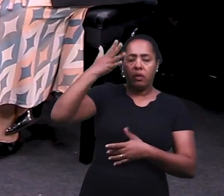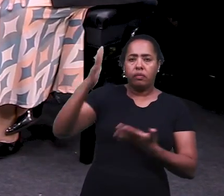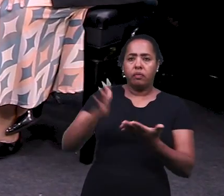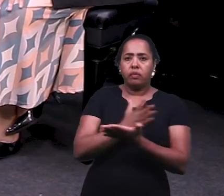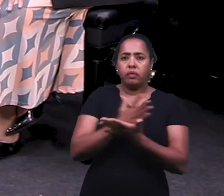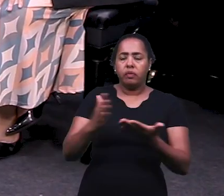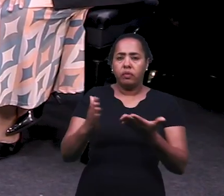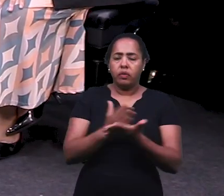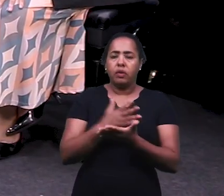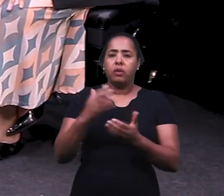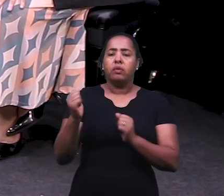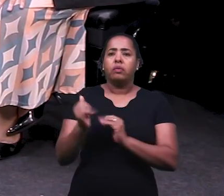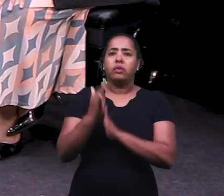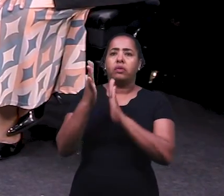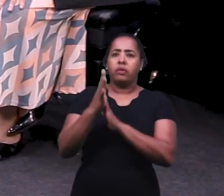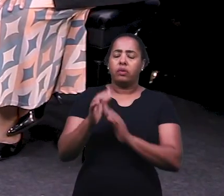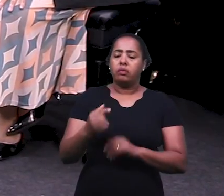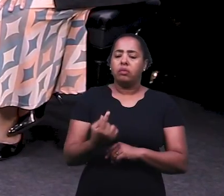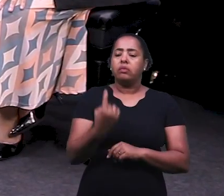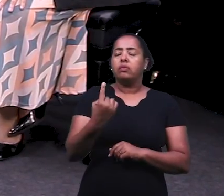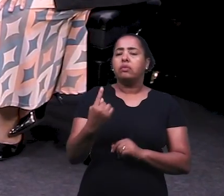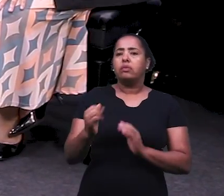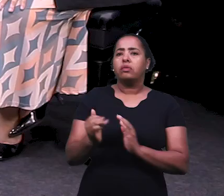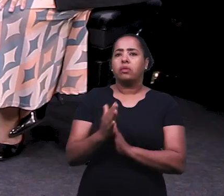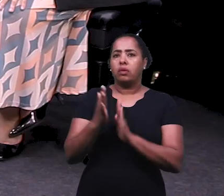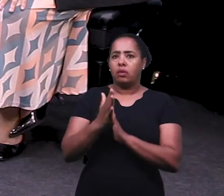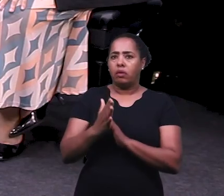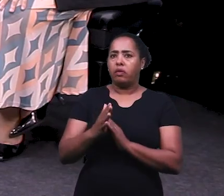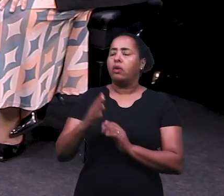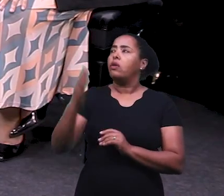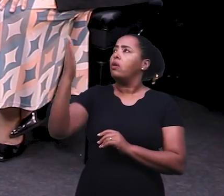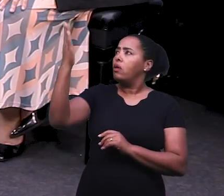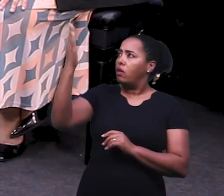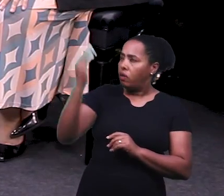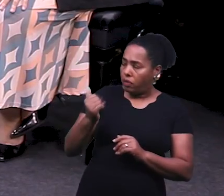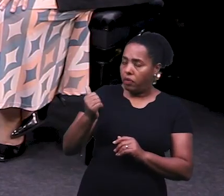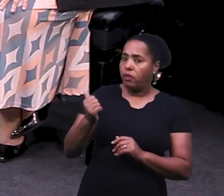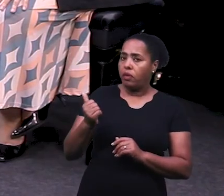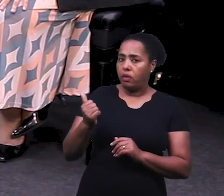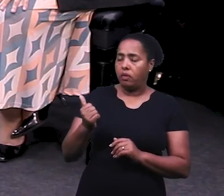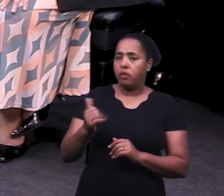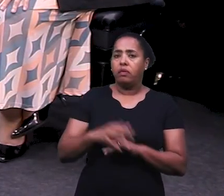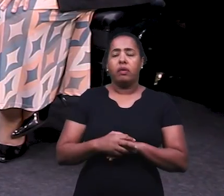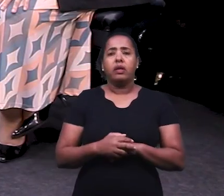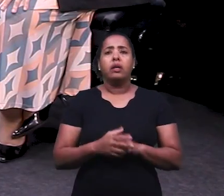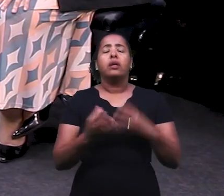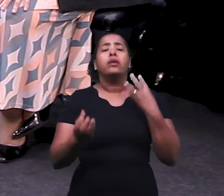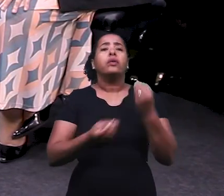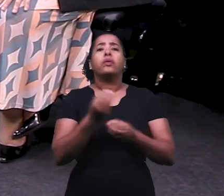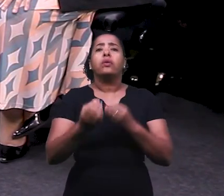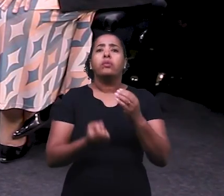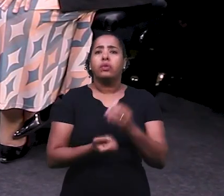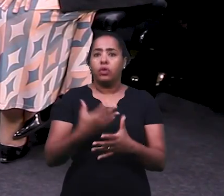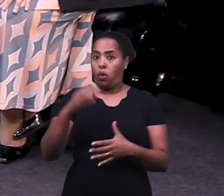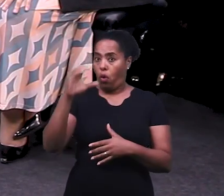Ele. E o Senhor falou que ia me revelar alguns louvores, né? E um desses louvores é o Ó